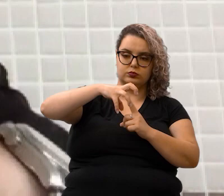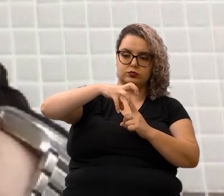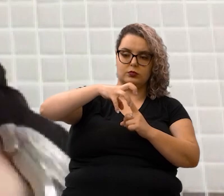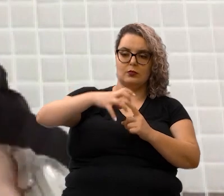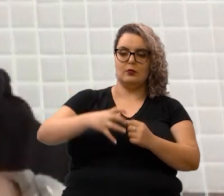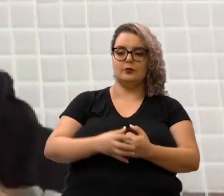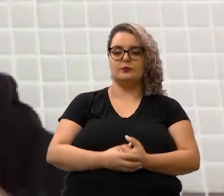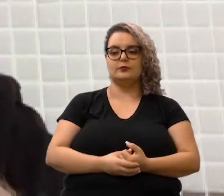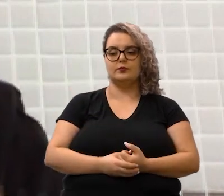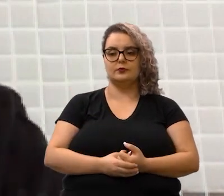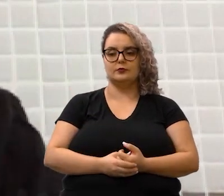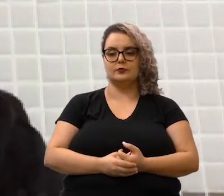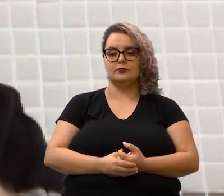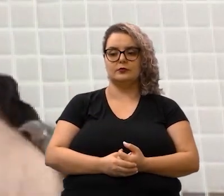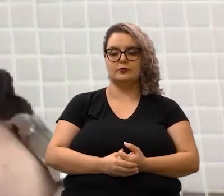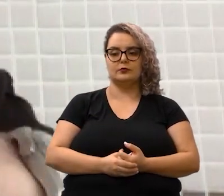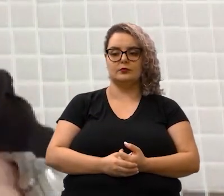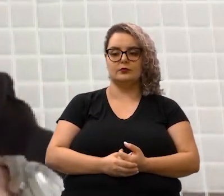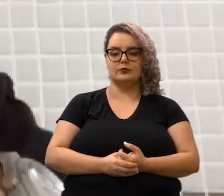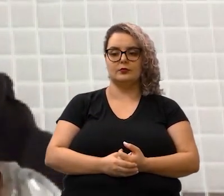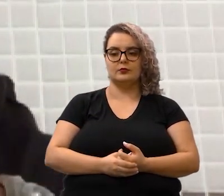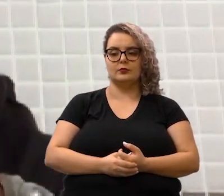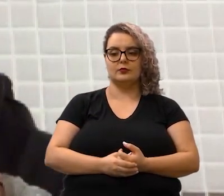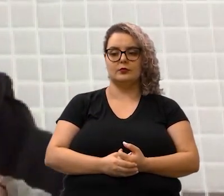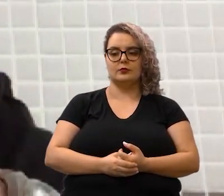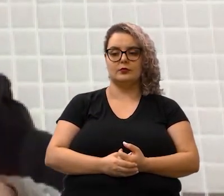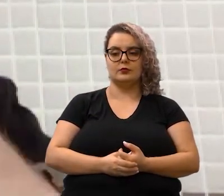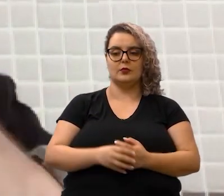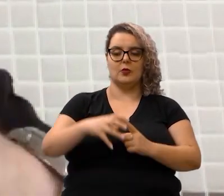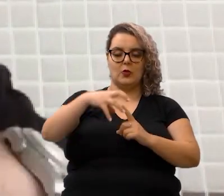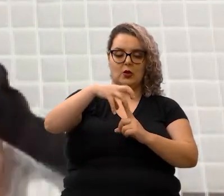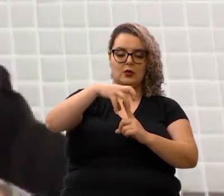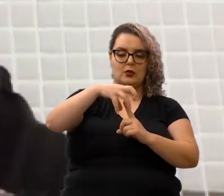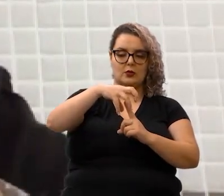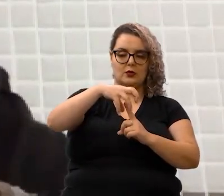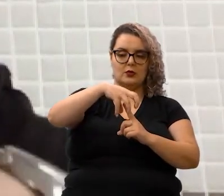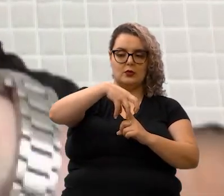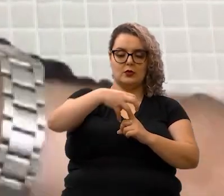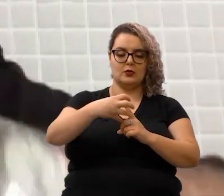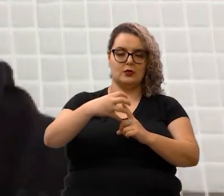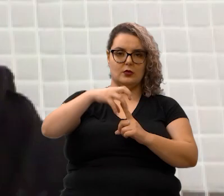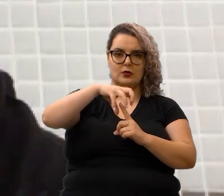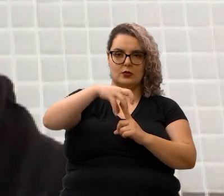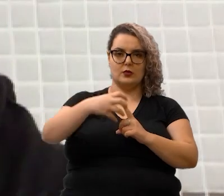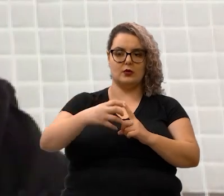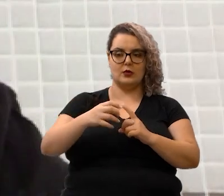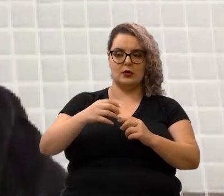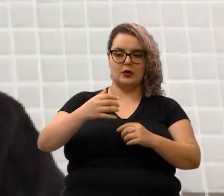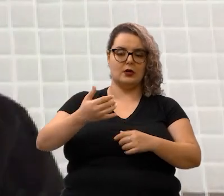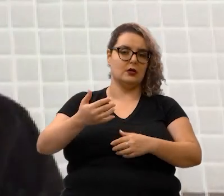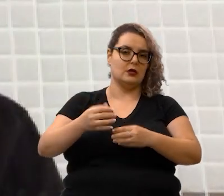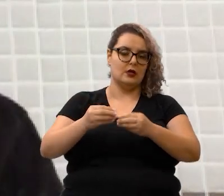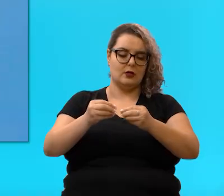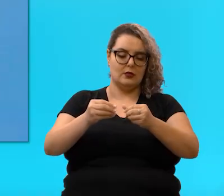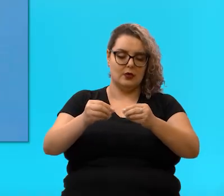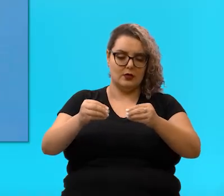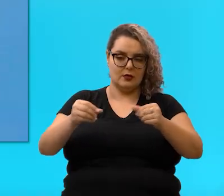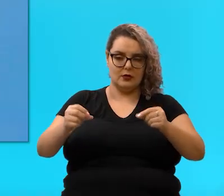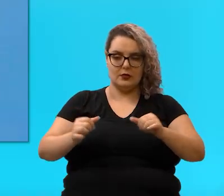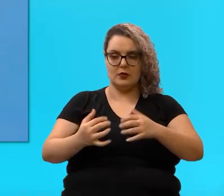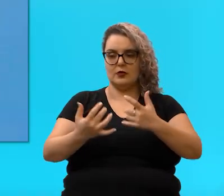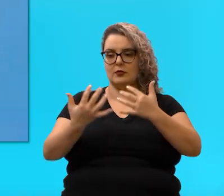cone ele levava um torque muito grande para o trúnio, né, para o cone, e soltou metais. Esses metais